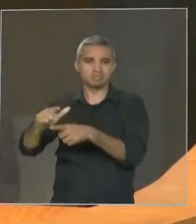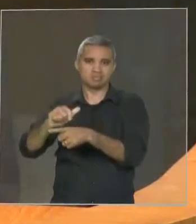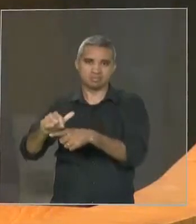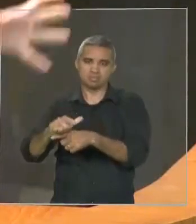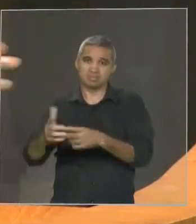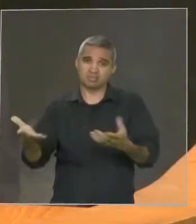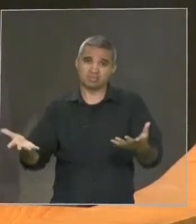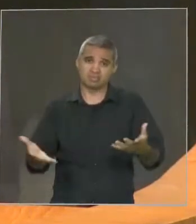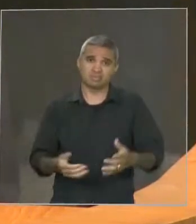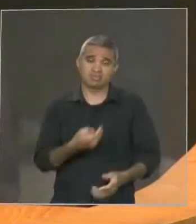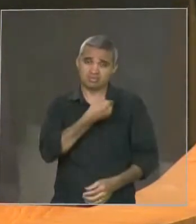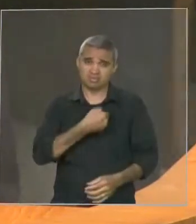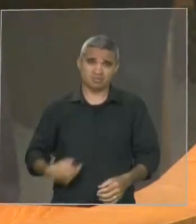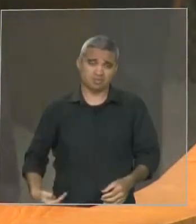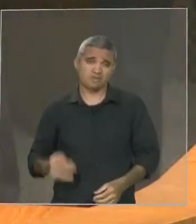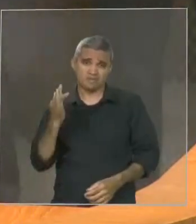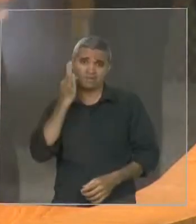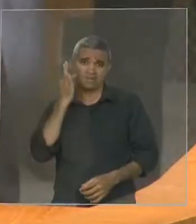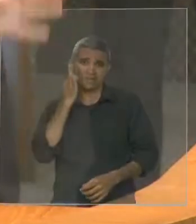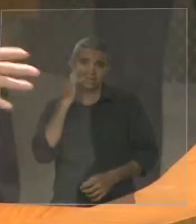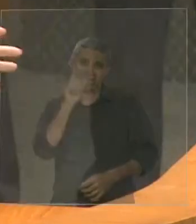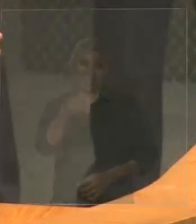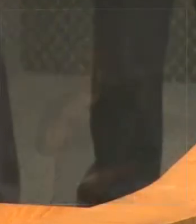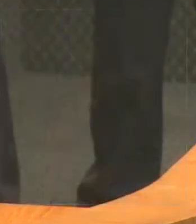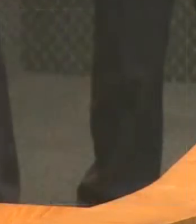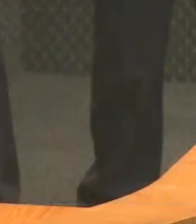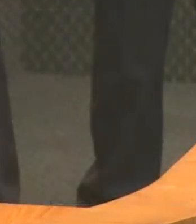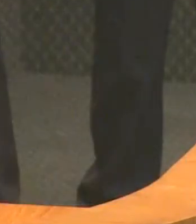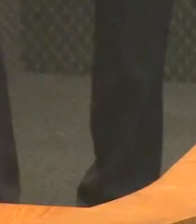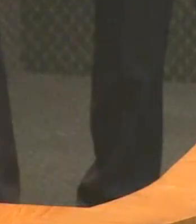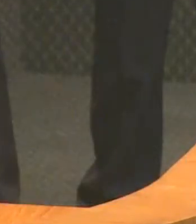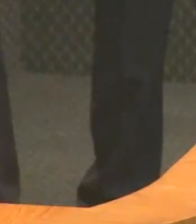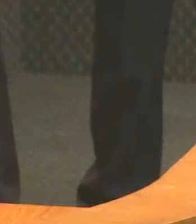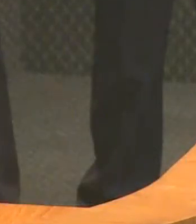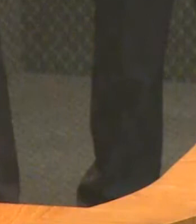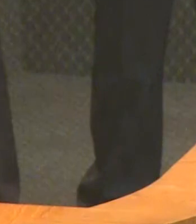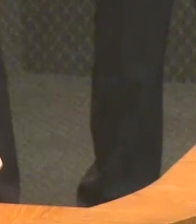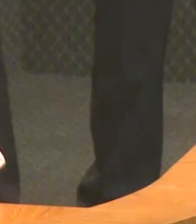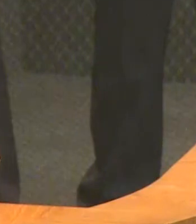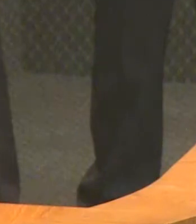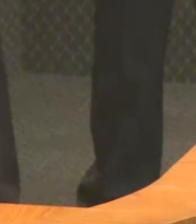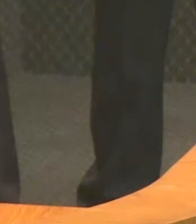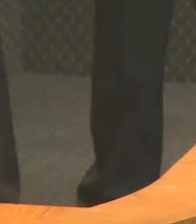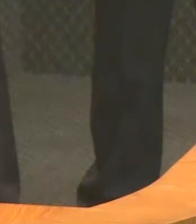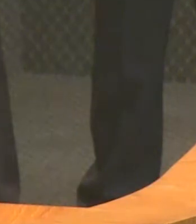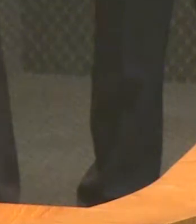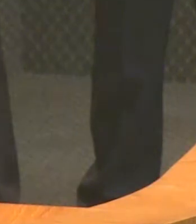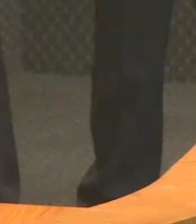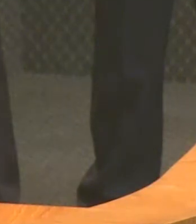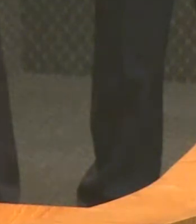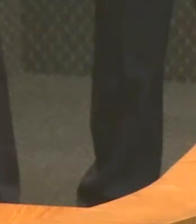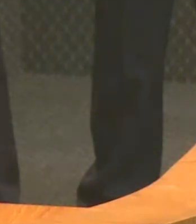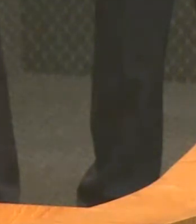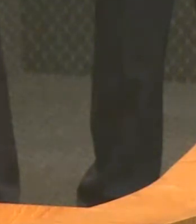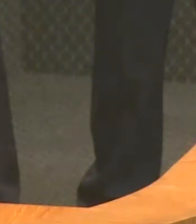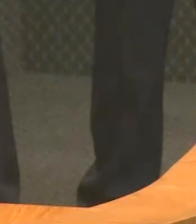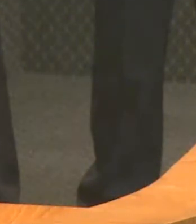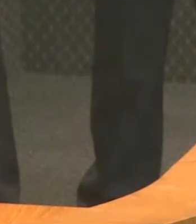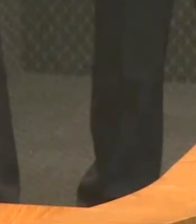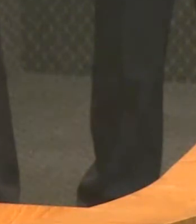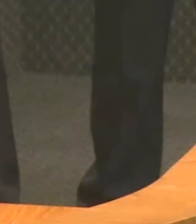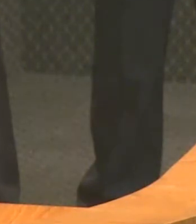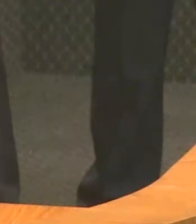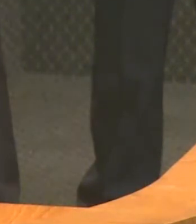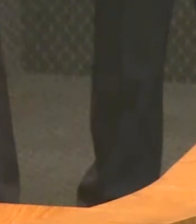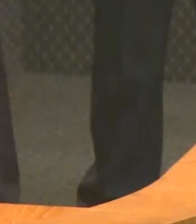assim o governo Flávio Dino, das farras com dinheiro público. Então, eu termino aqui